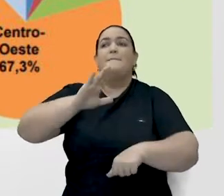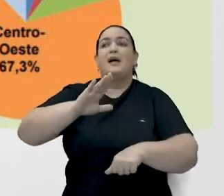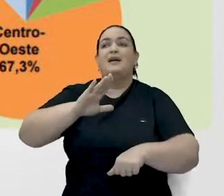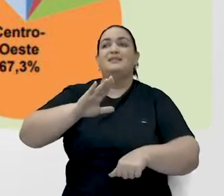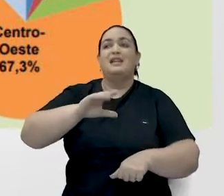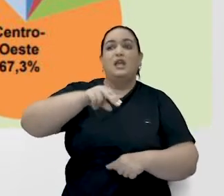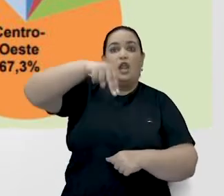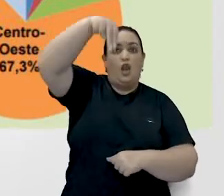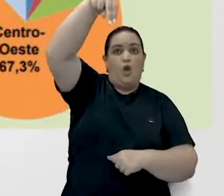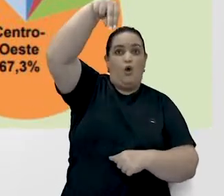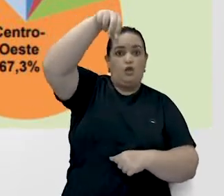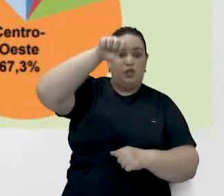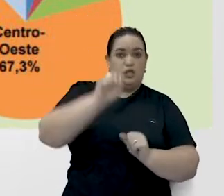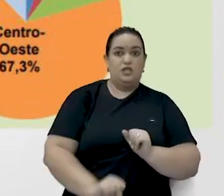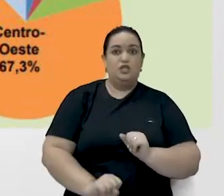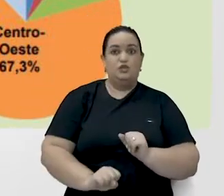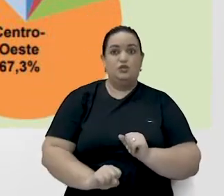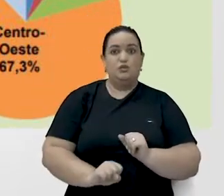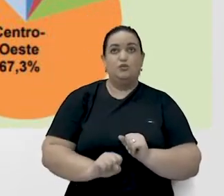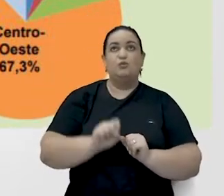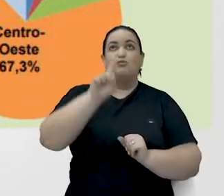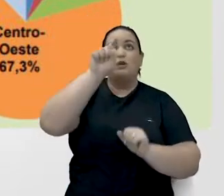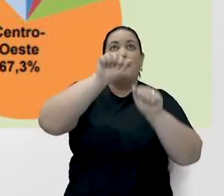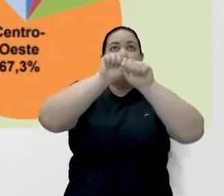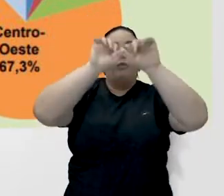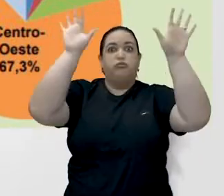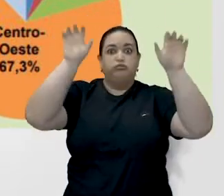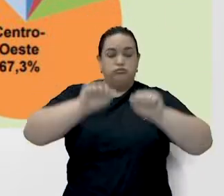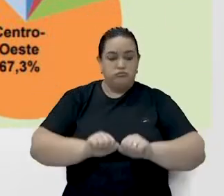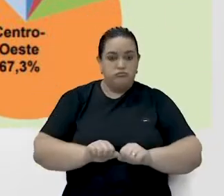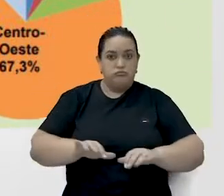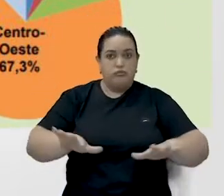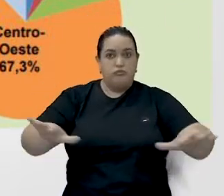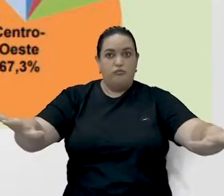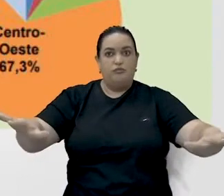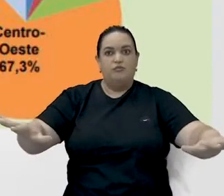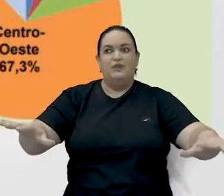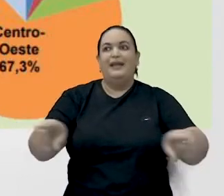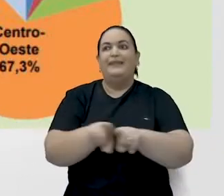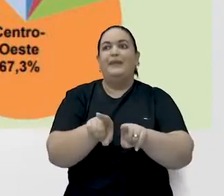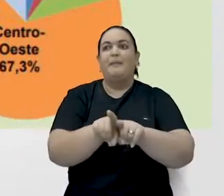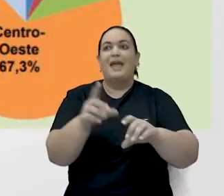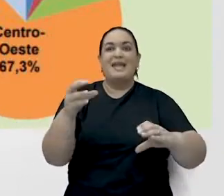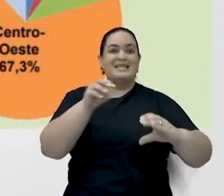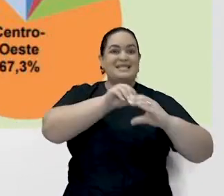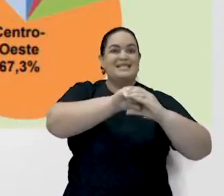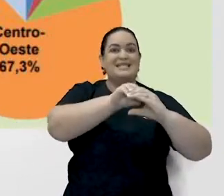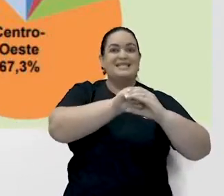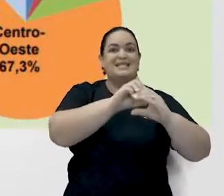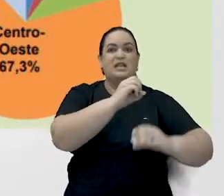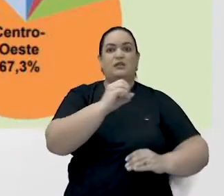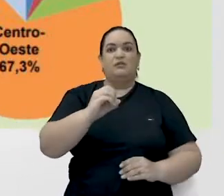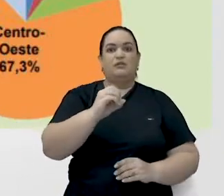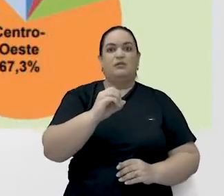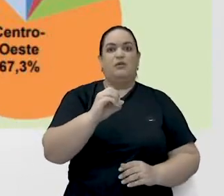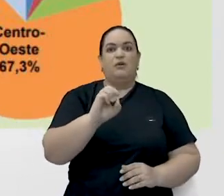com 5,1% cada. A região Centro-Oeste é campeã em processo, totalizando